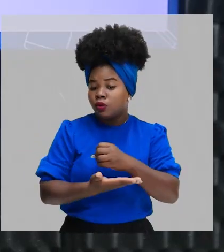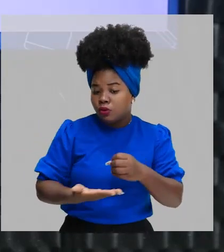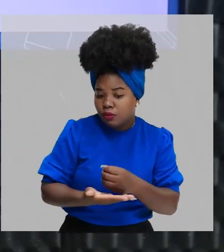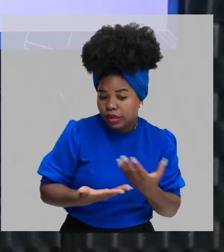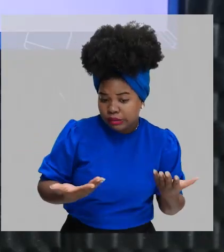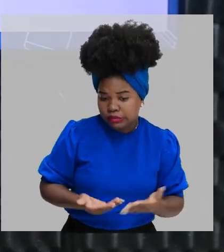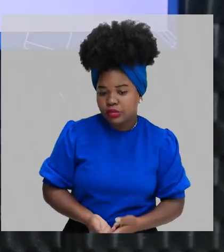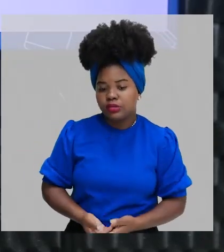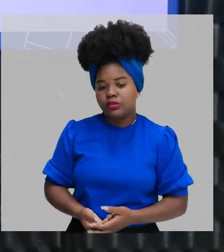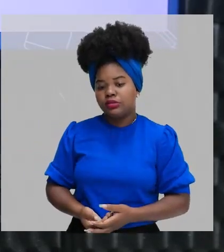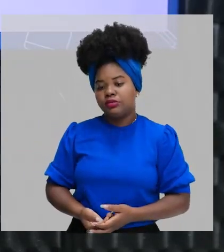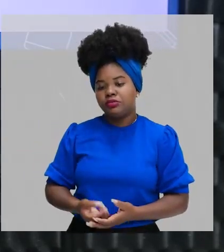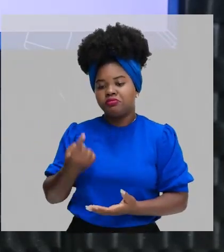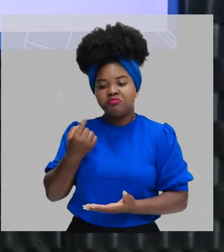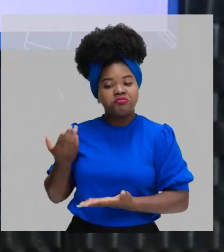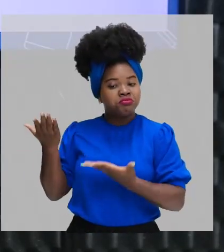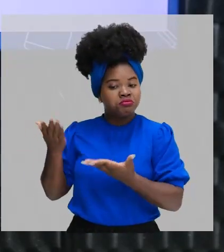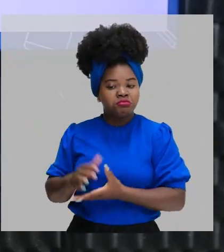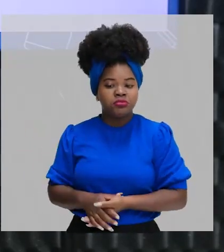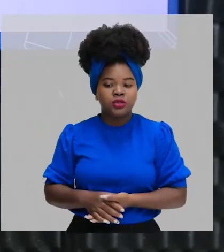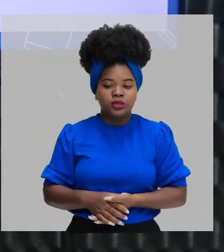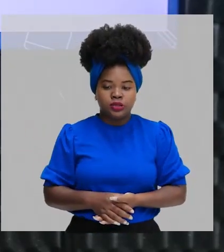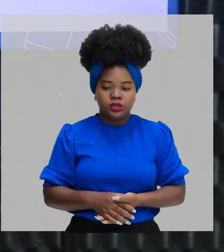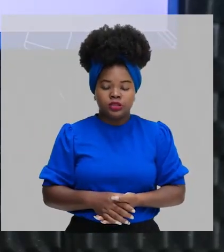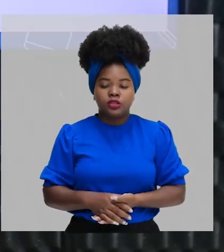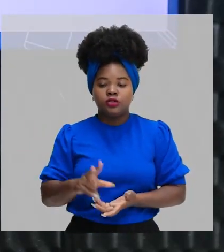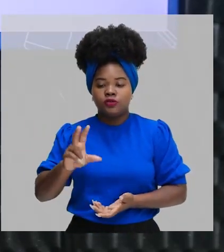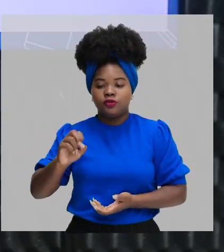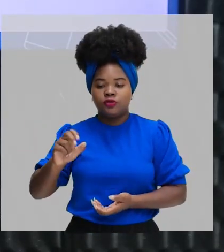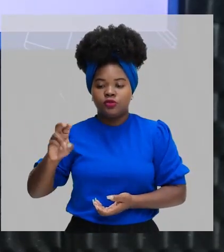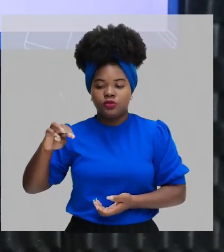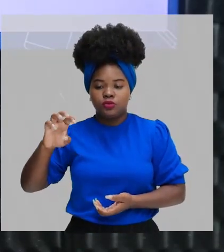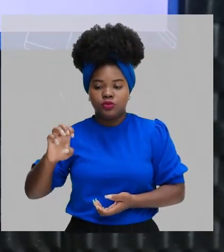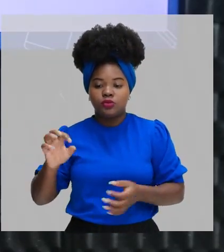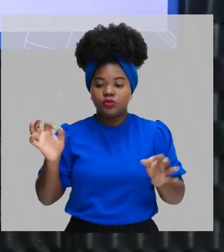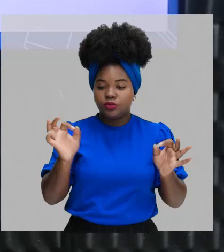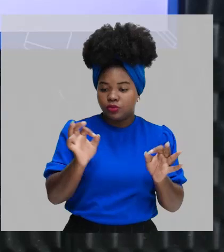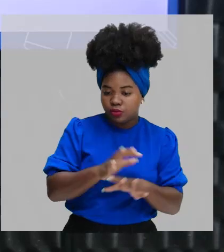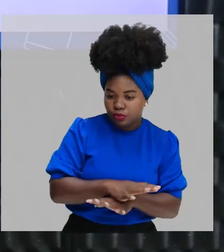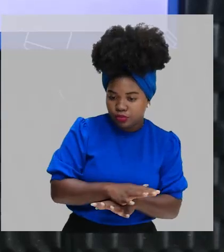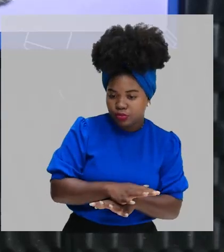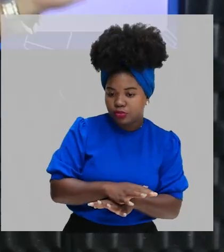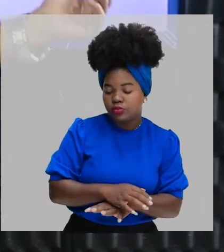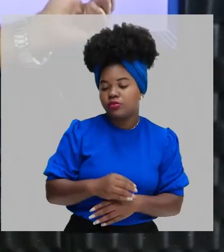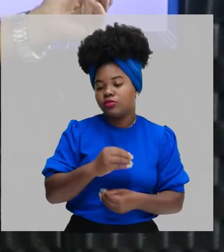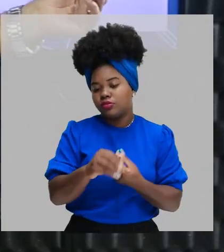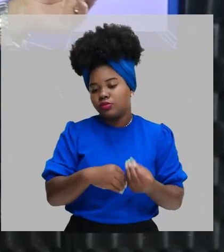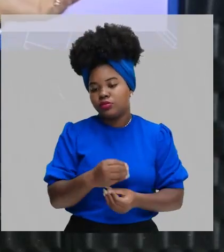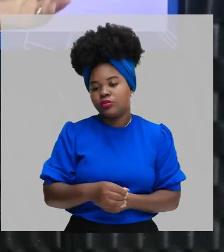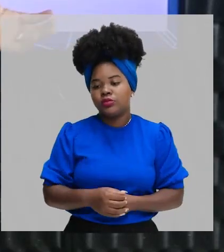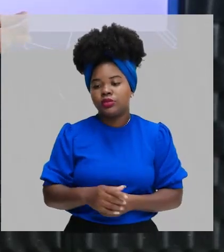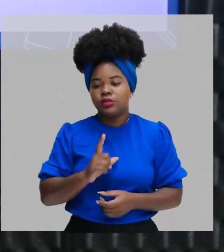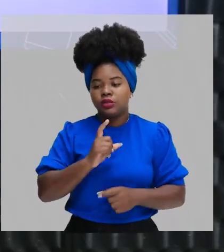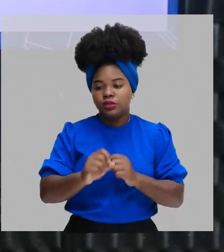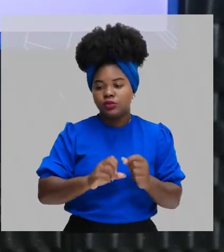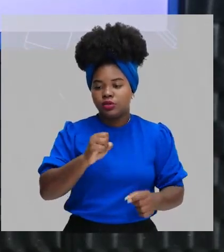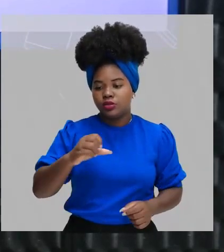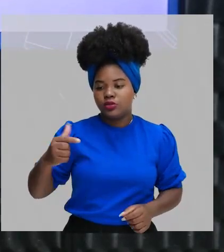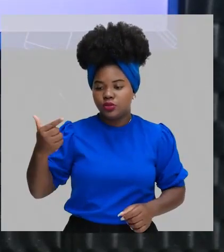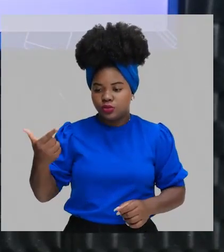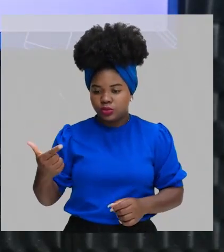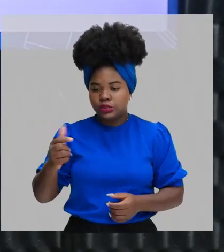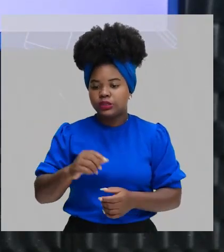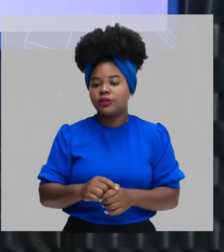nisso, olha só, o volume final da mistura será o somatório do volume do SO2 com o volume